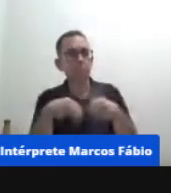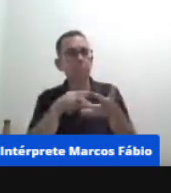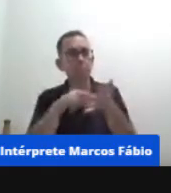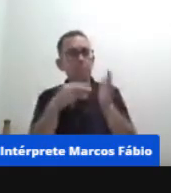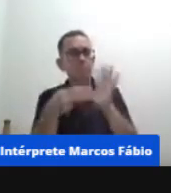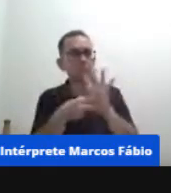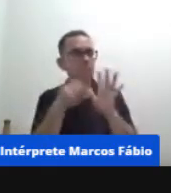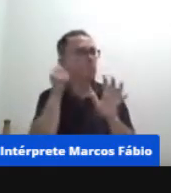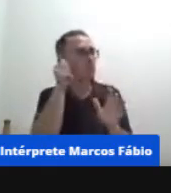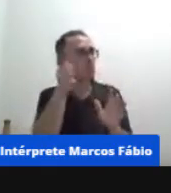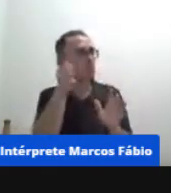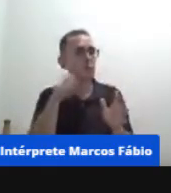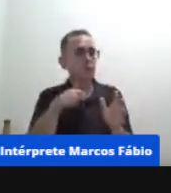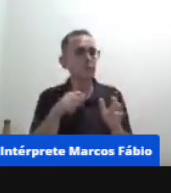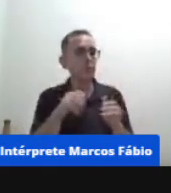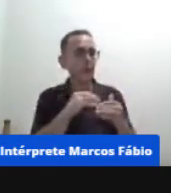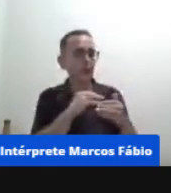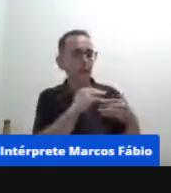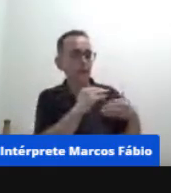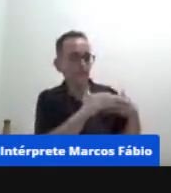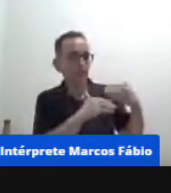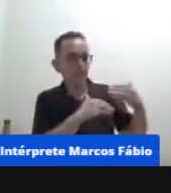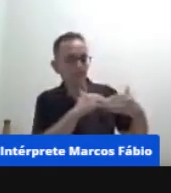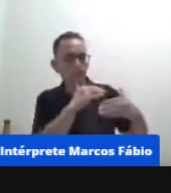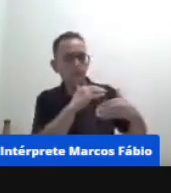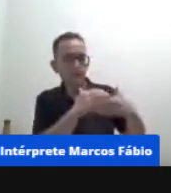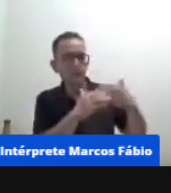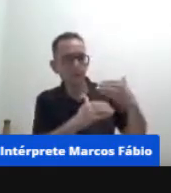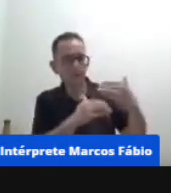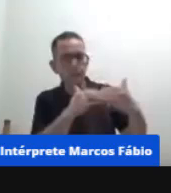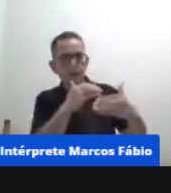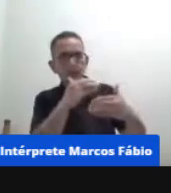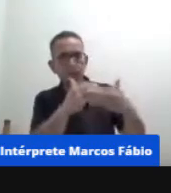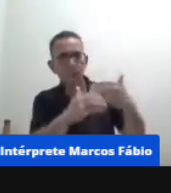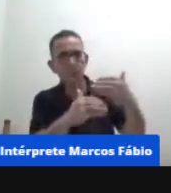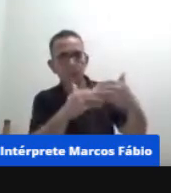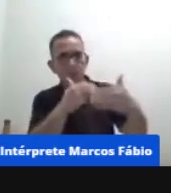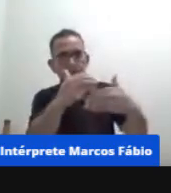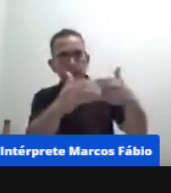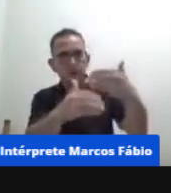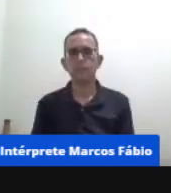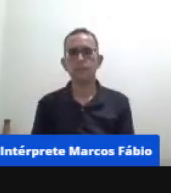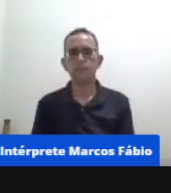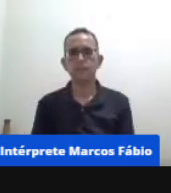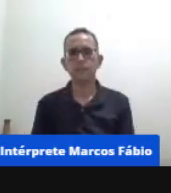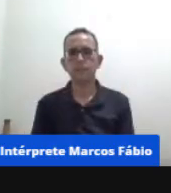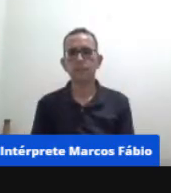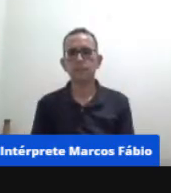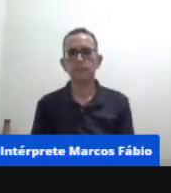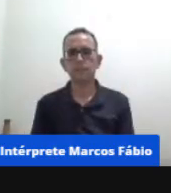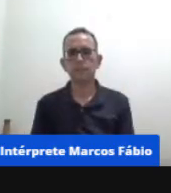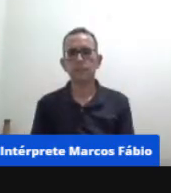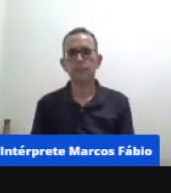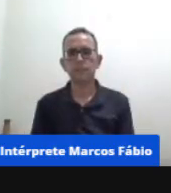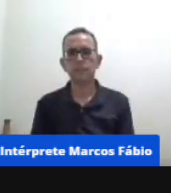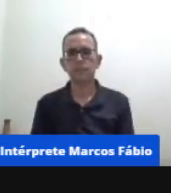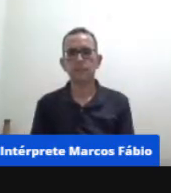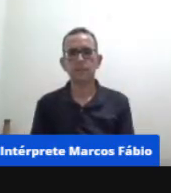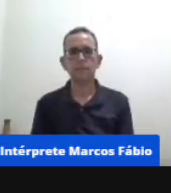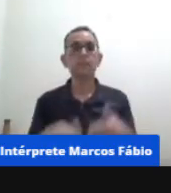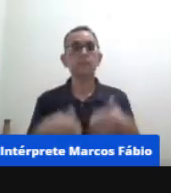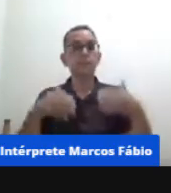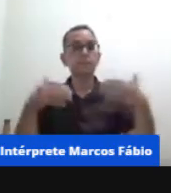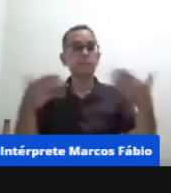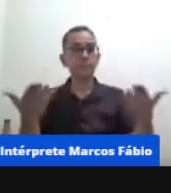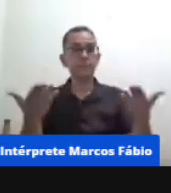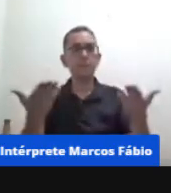de contato com o texto, cada passo da história do texto, tem o uso de imagem. E aí, quando a